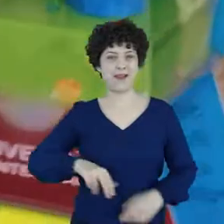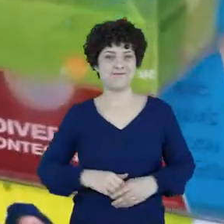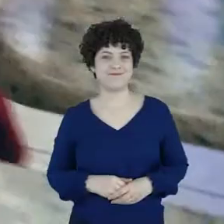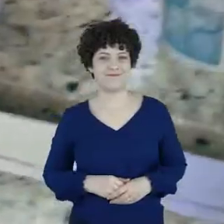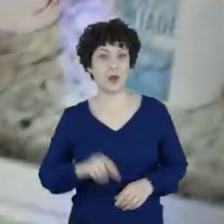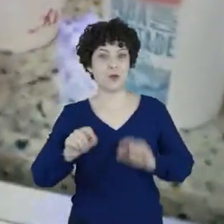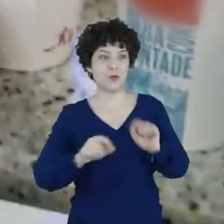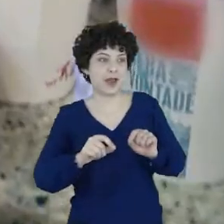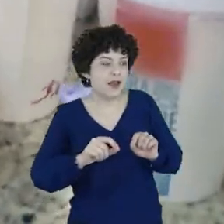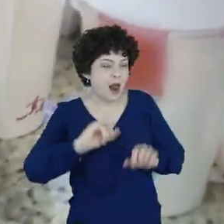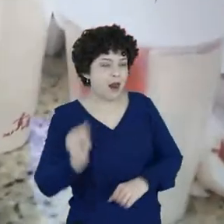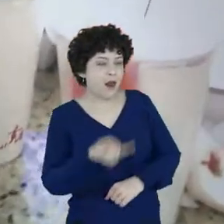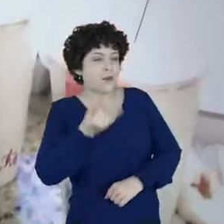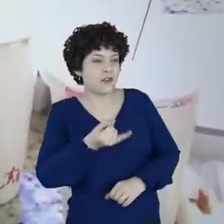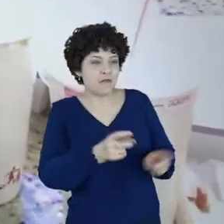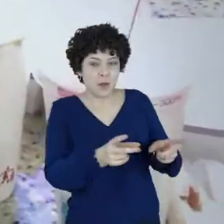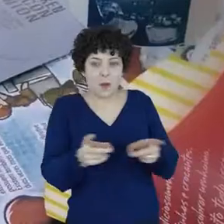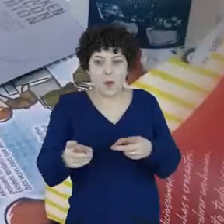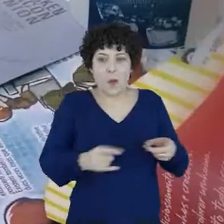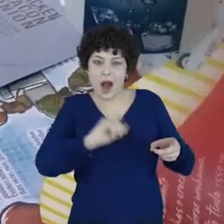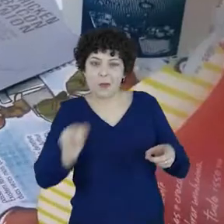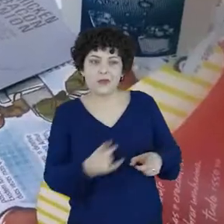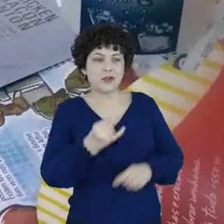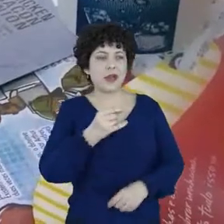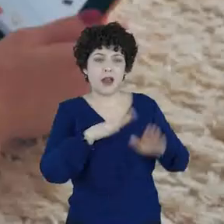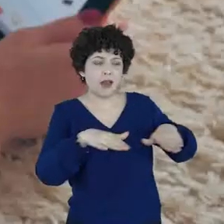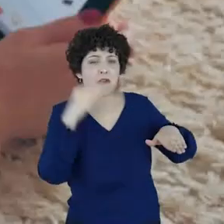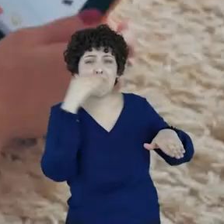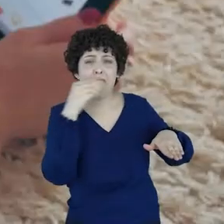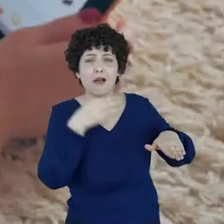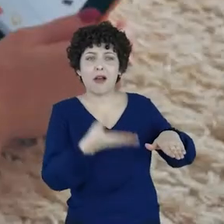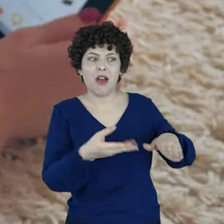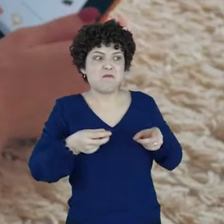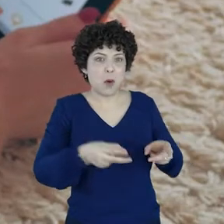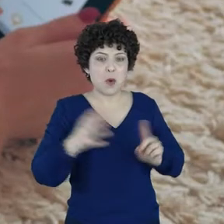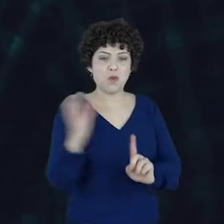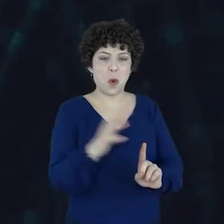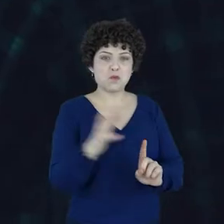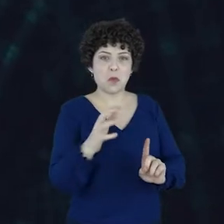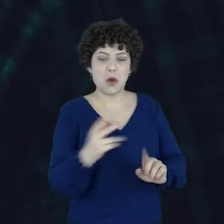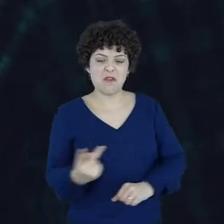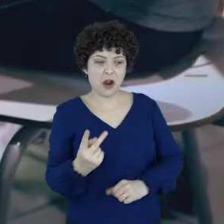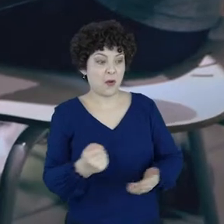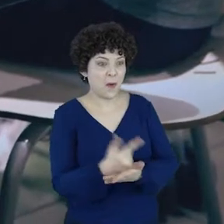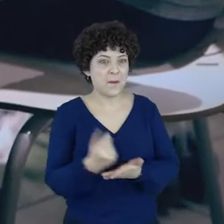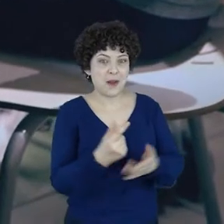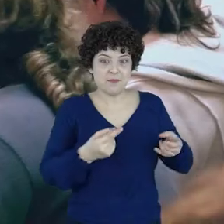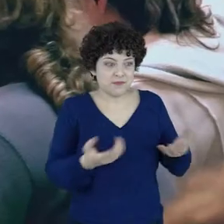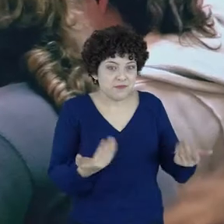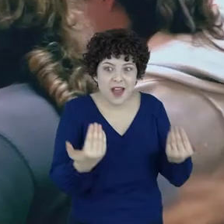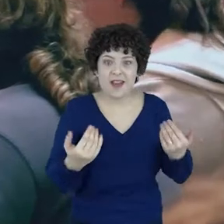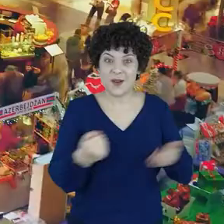No, eso no es justo. A exploración comercial infantil se aproveita da hipervulnerabilidad da criança. Insere